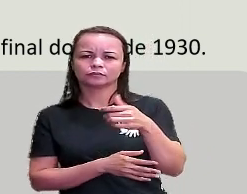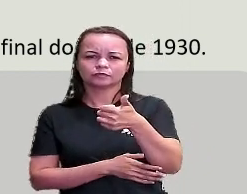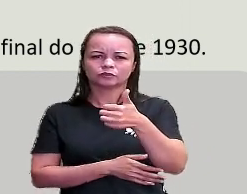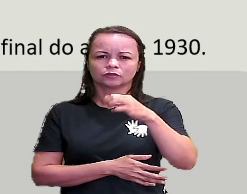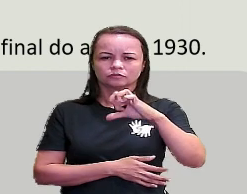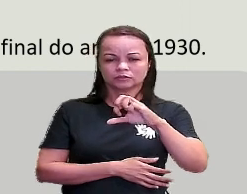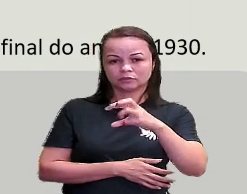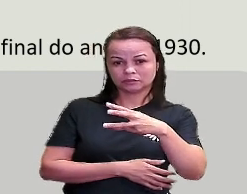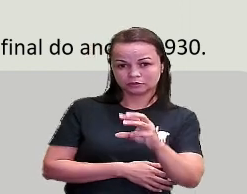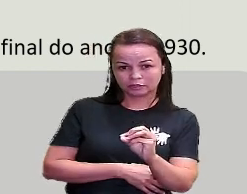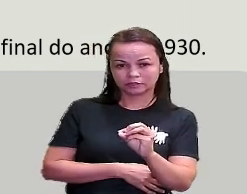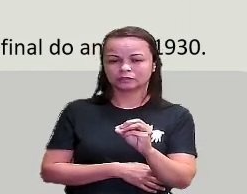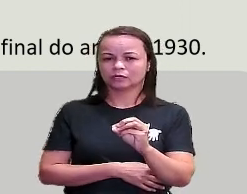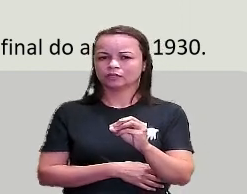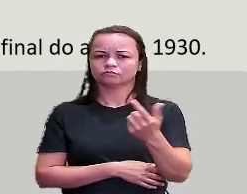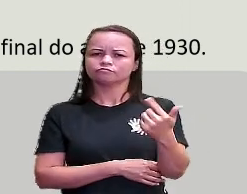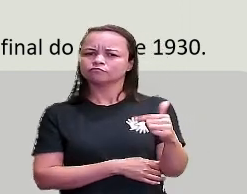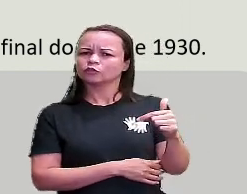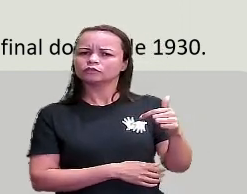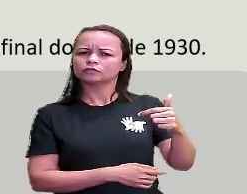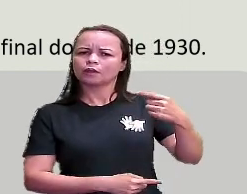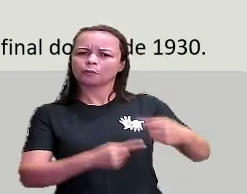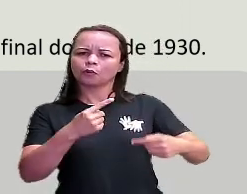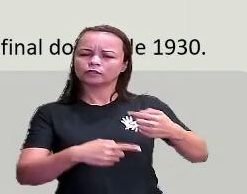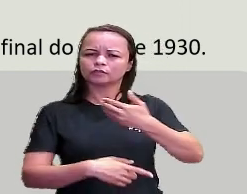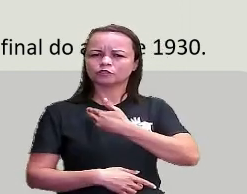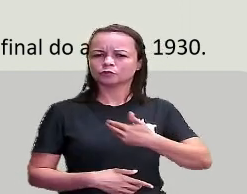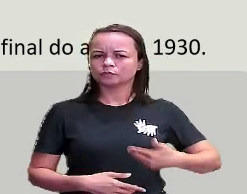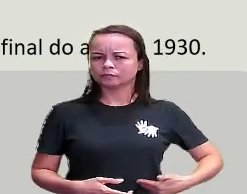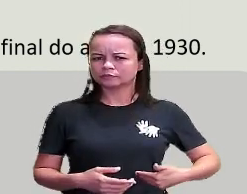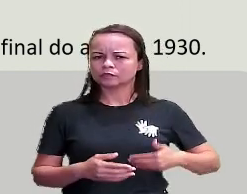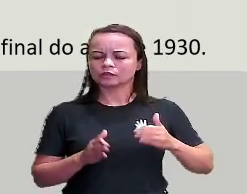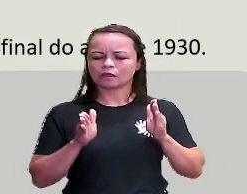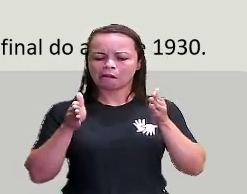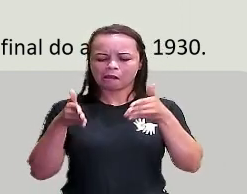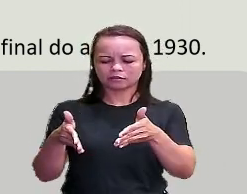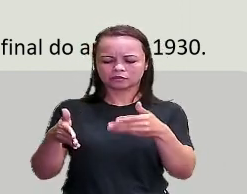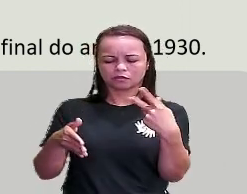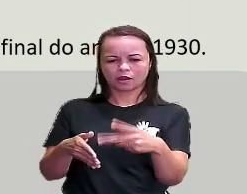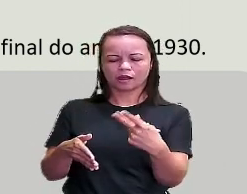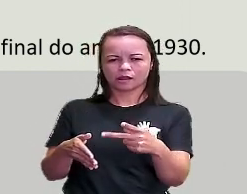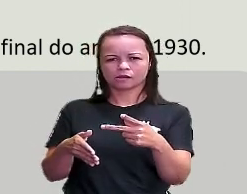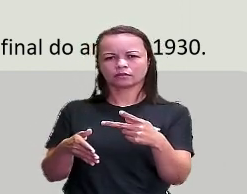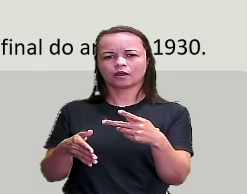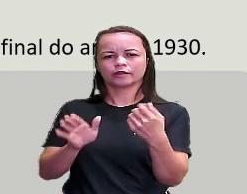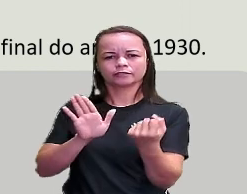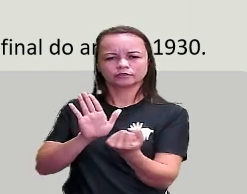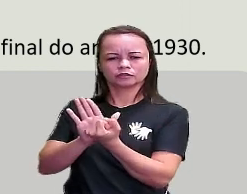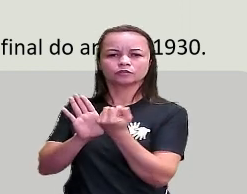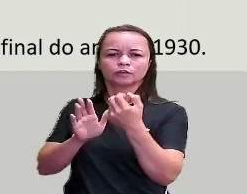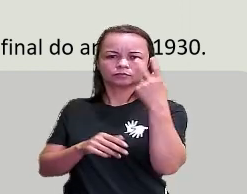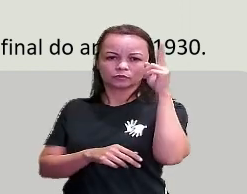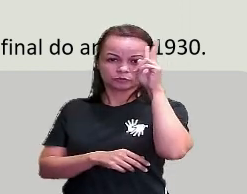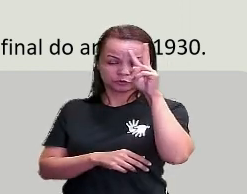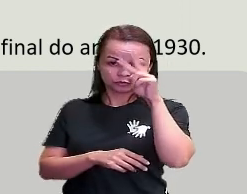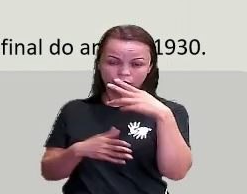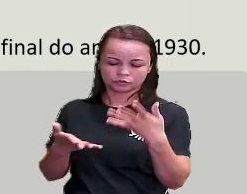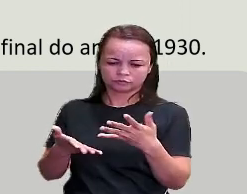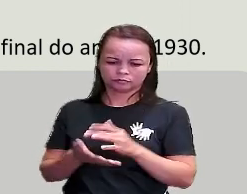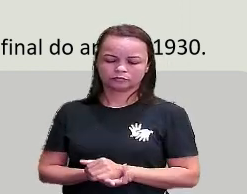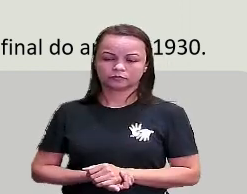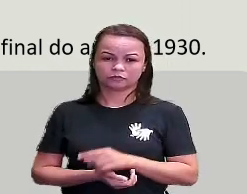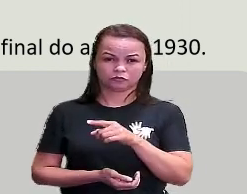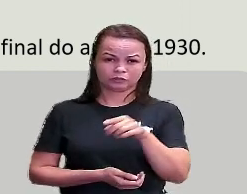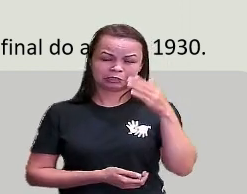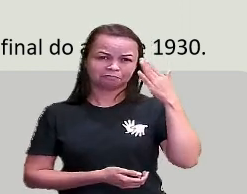1930, não se tinha políticas públicas direcionadas à preservação desses patrimônios históricos. Vocês não